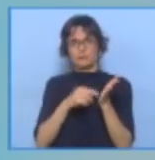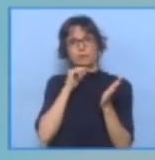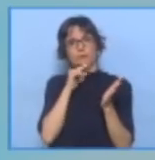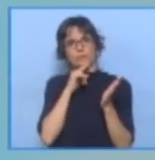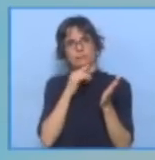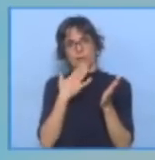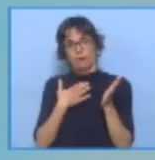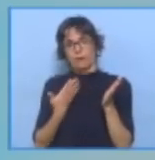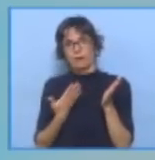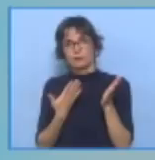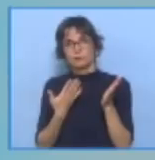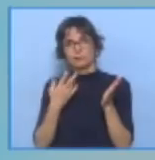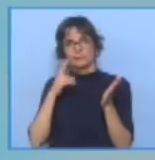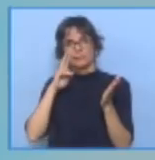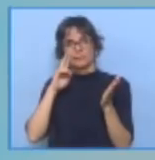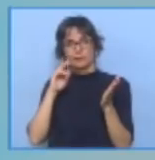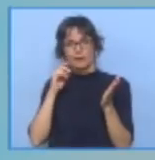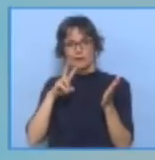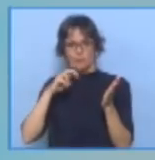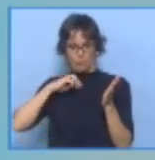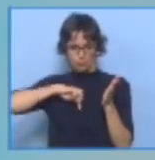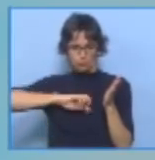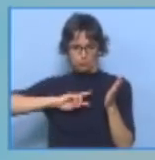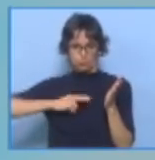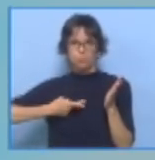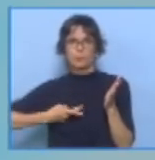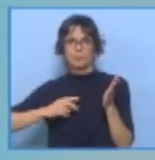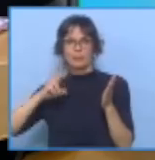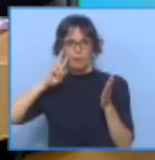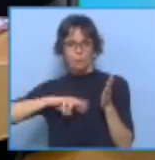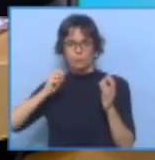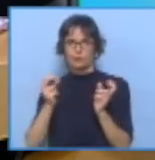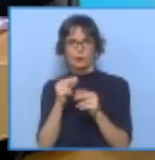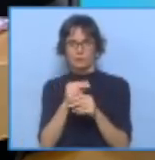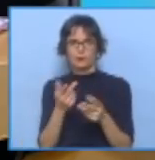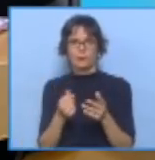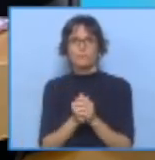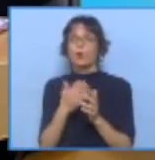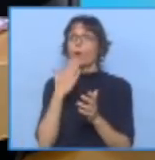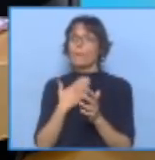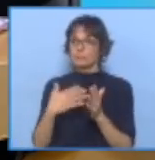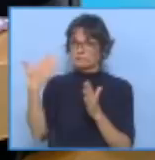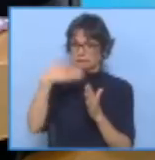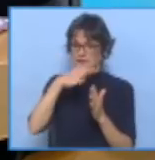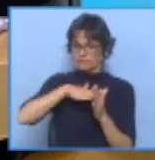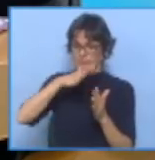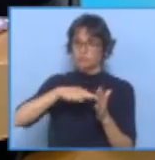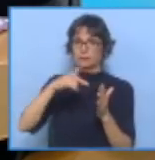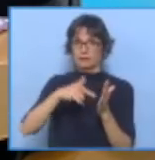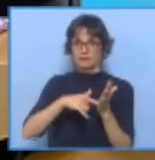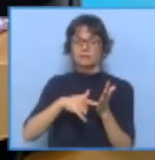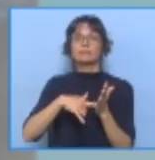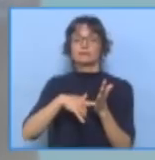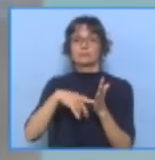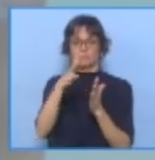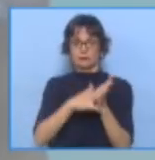cada semana nestes encontros dominicais. Agradeço por terem apresentado os textos da Bíblia, que são escutados nas missas deste domingo, no contexto da